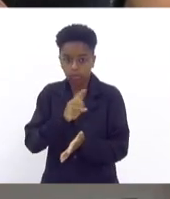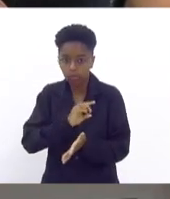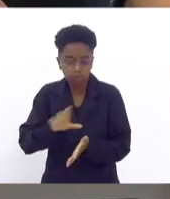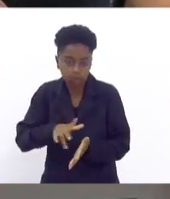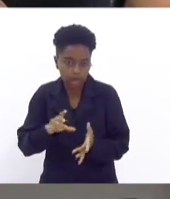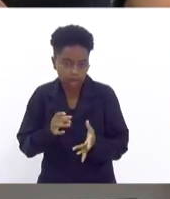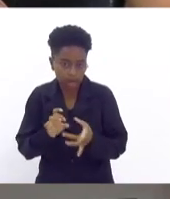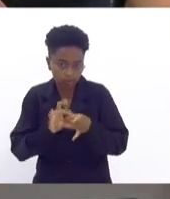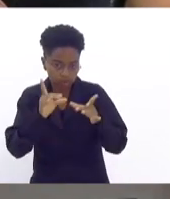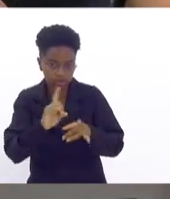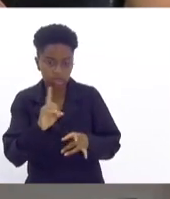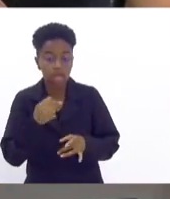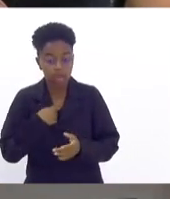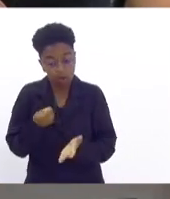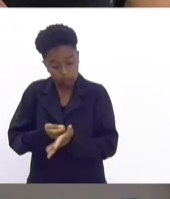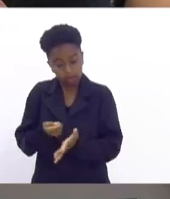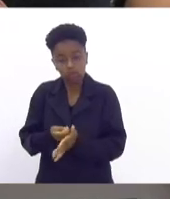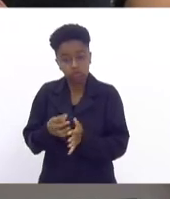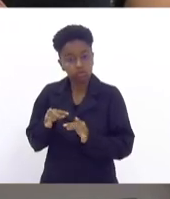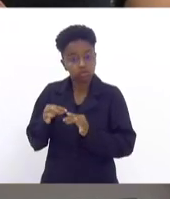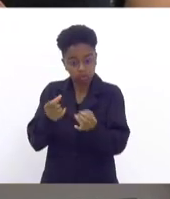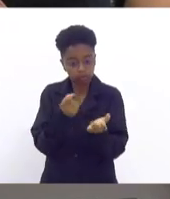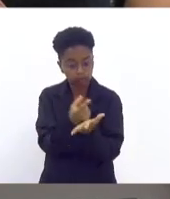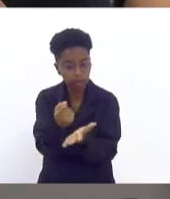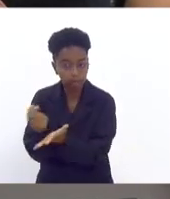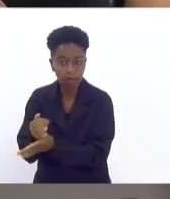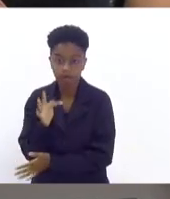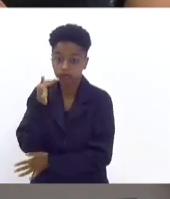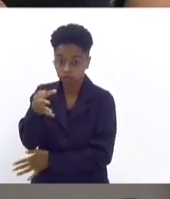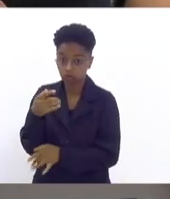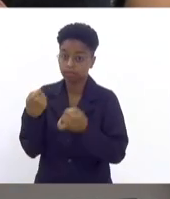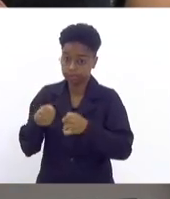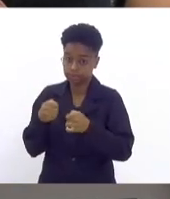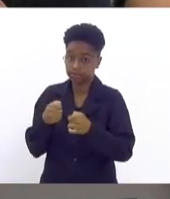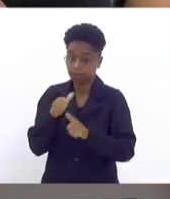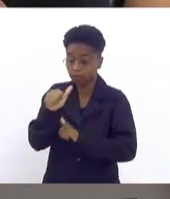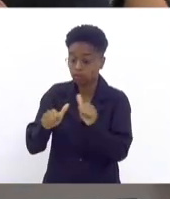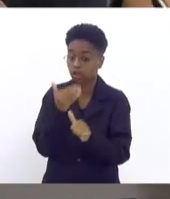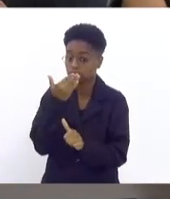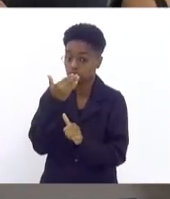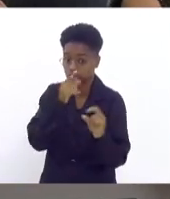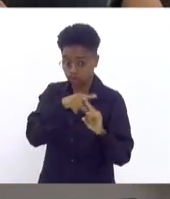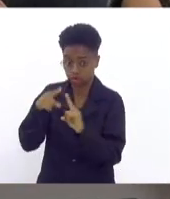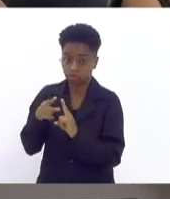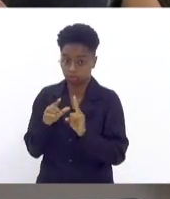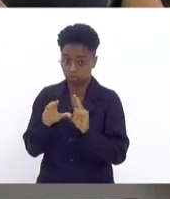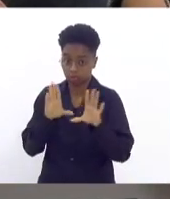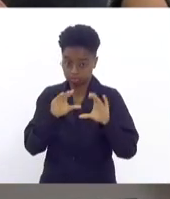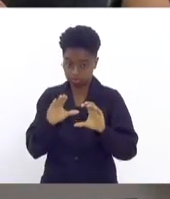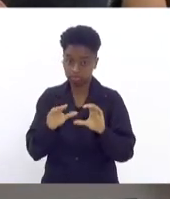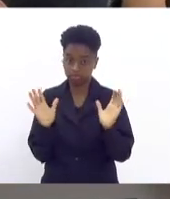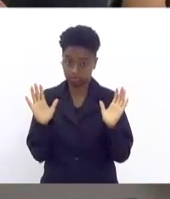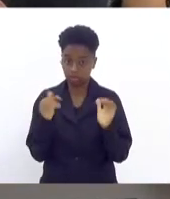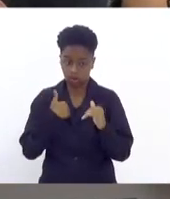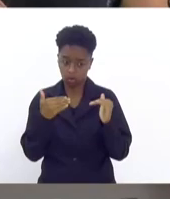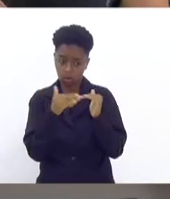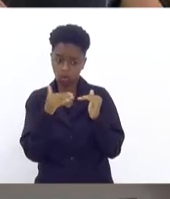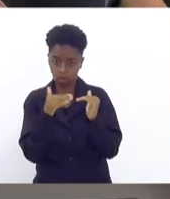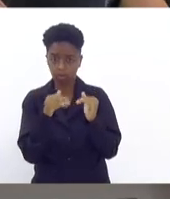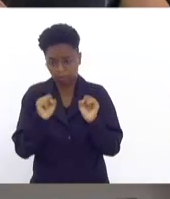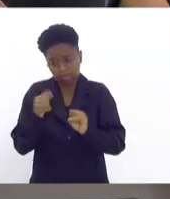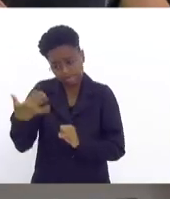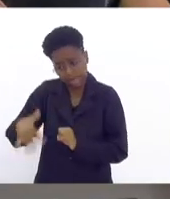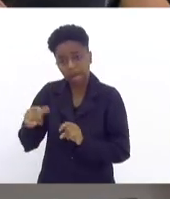as compras futuras sejam esse tipo de colchão. Eu concordo, podem ser mais caros, seguramente serão. Isso não precisa ser